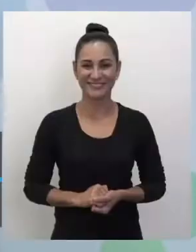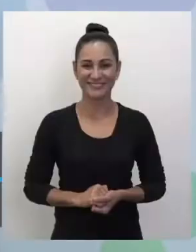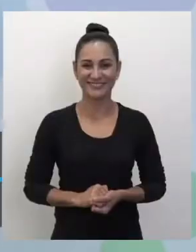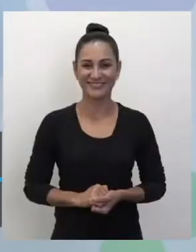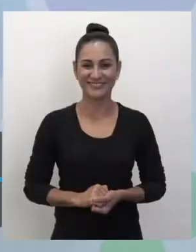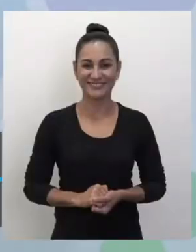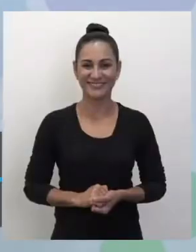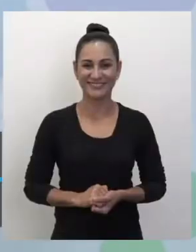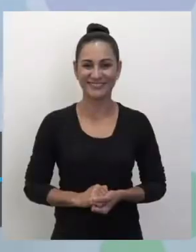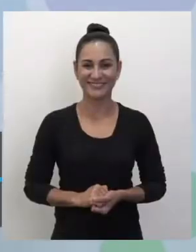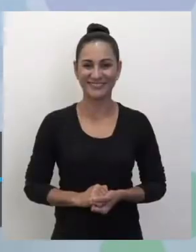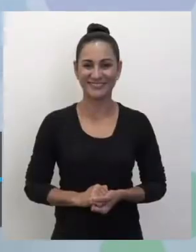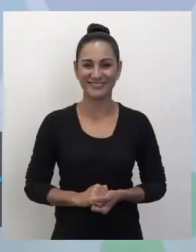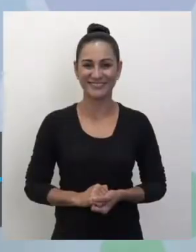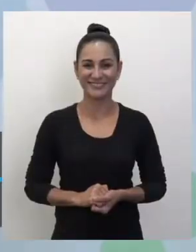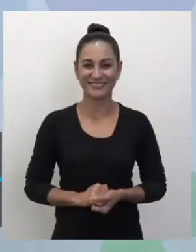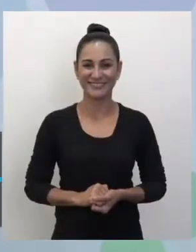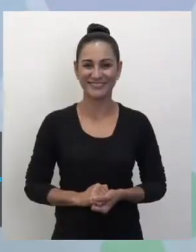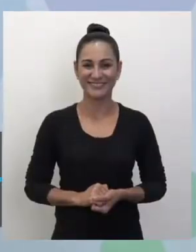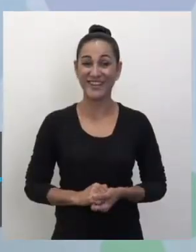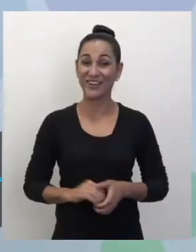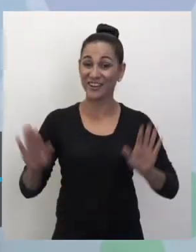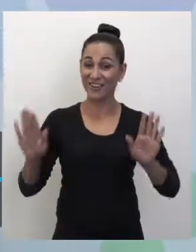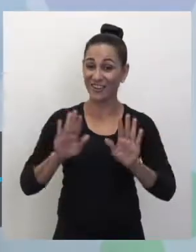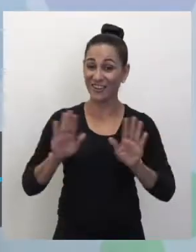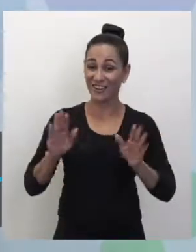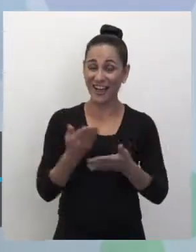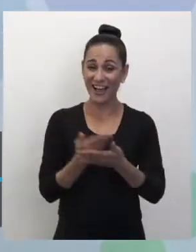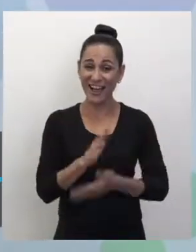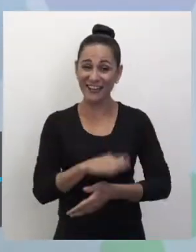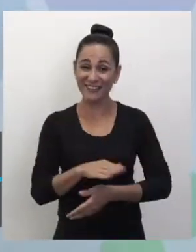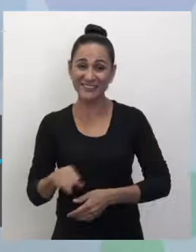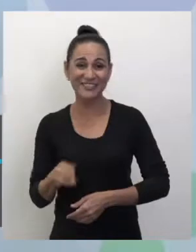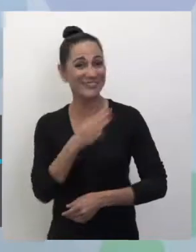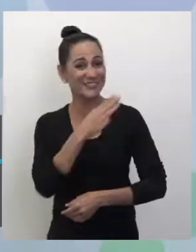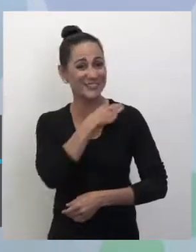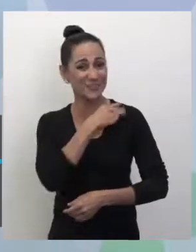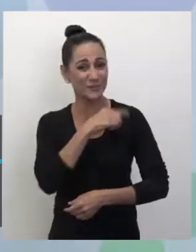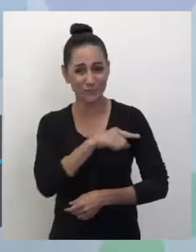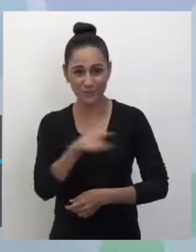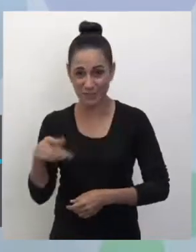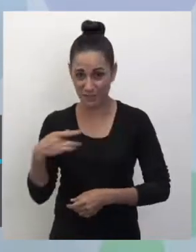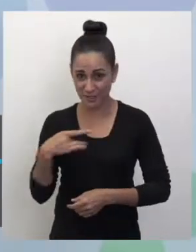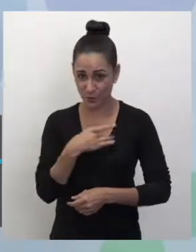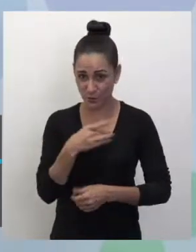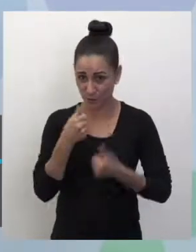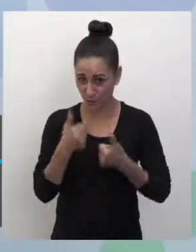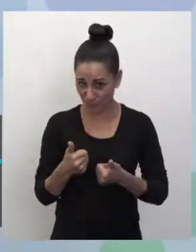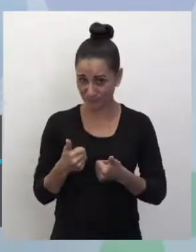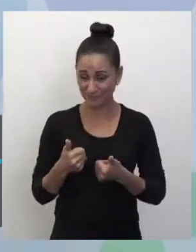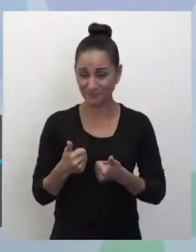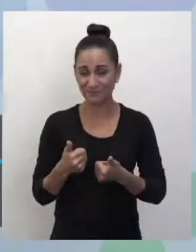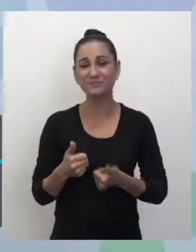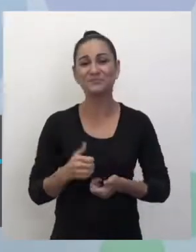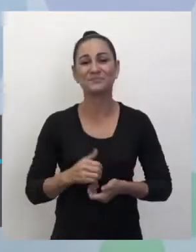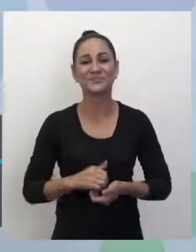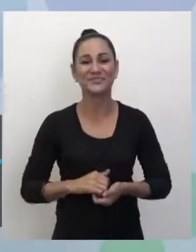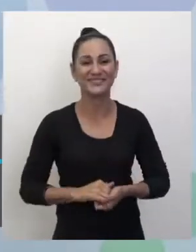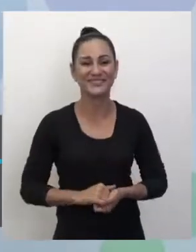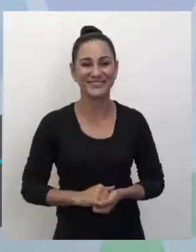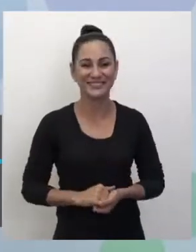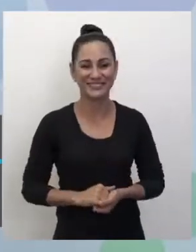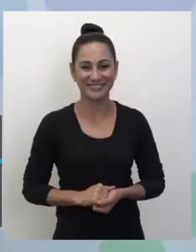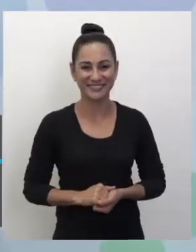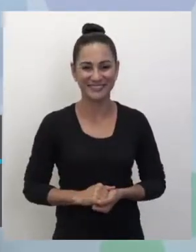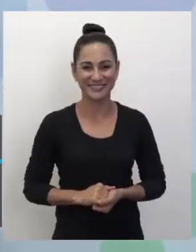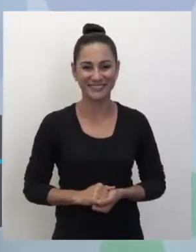Students of the third grade, how are you? E aí, alunos da terceira série, como é que vocês estão? Tudo bem por aí? I'm here to invite you to our